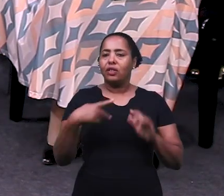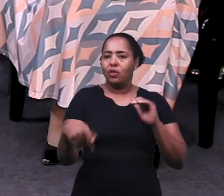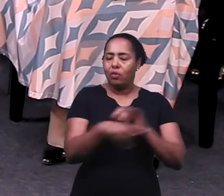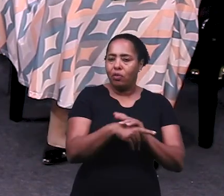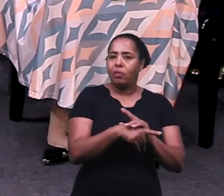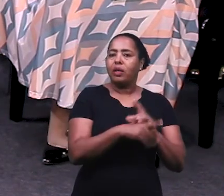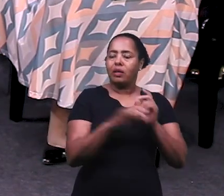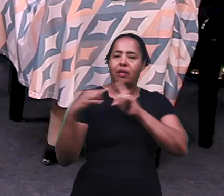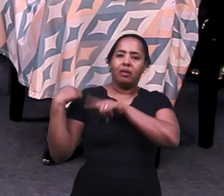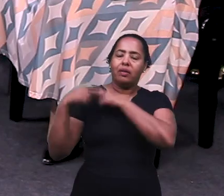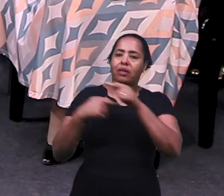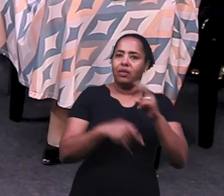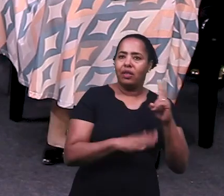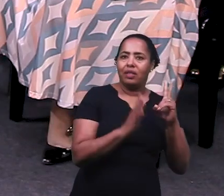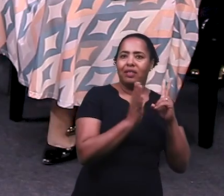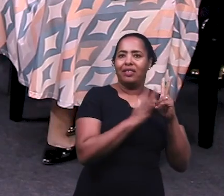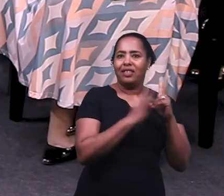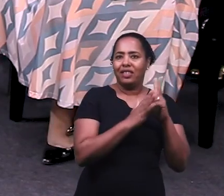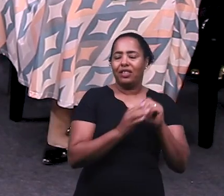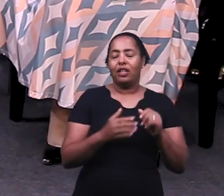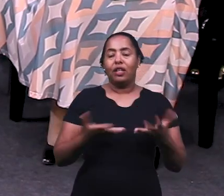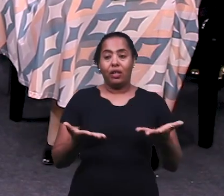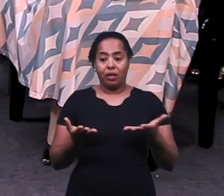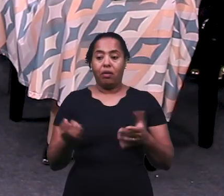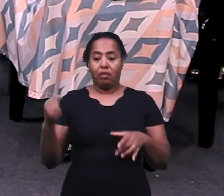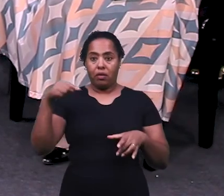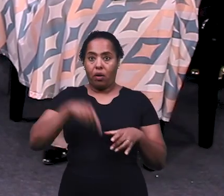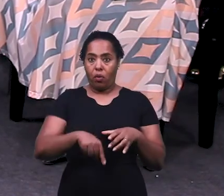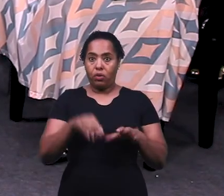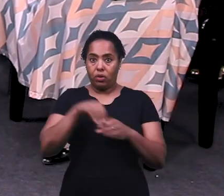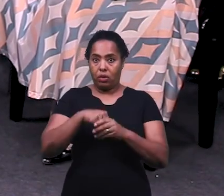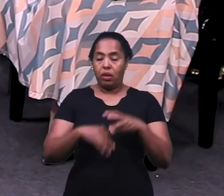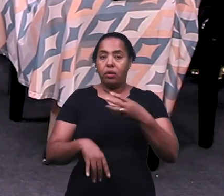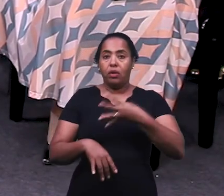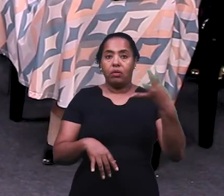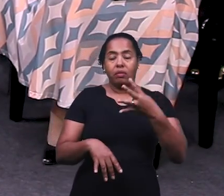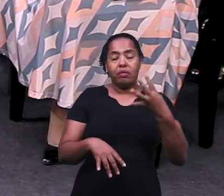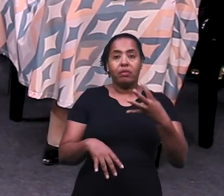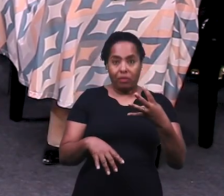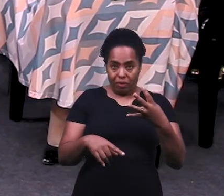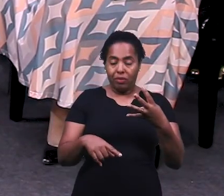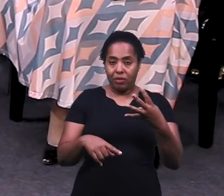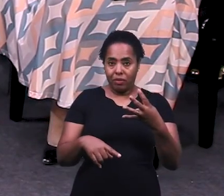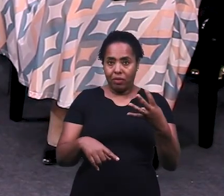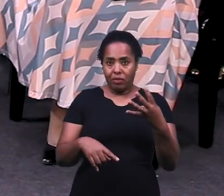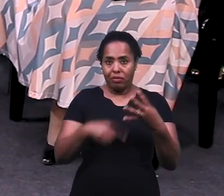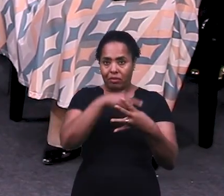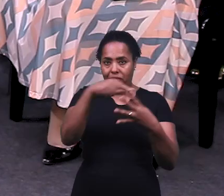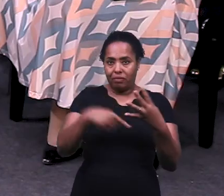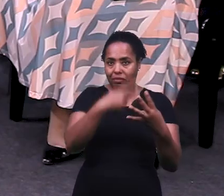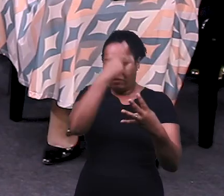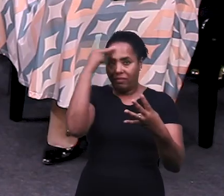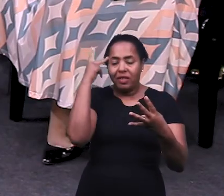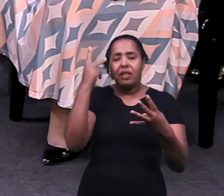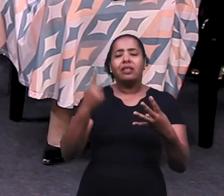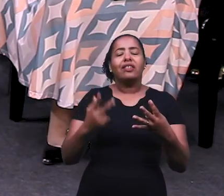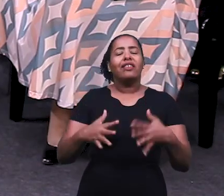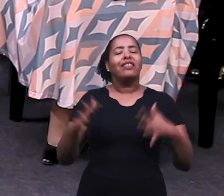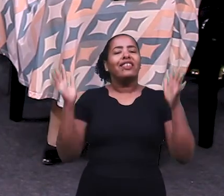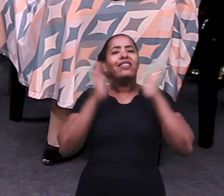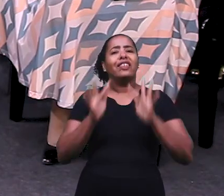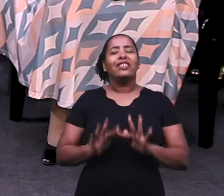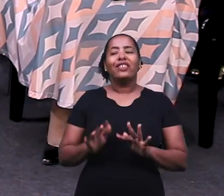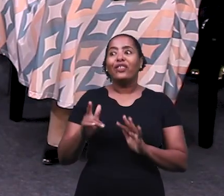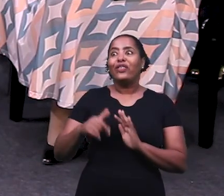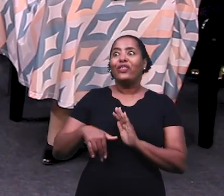né, uma felicidade muito grande poder dizer que eu sou, sim, de origem indígena. E para mim estar aqui no quarteto assim é uma felicidade